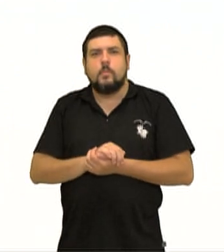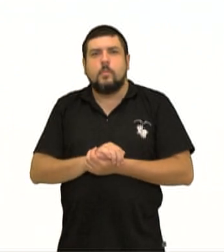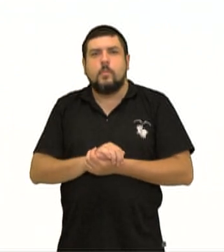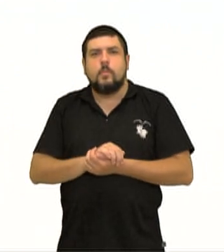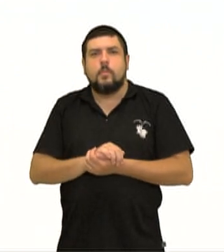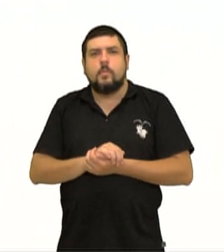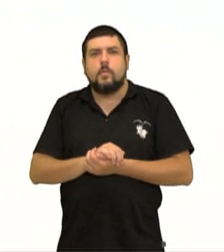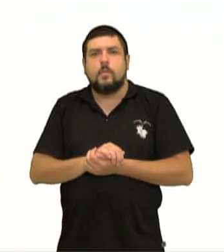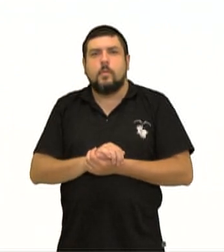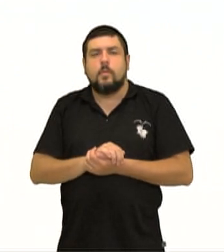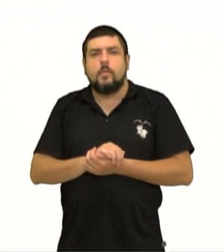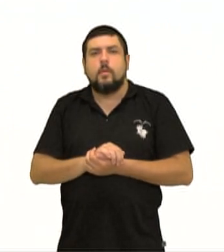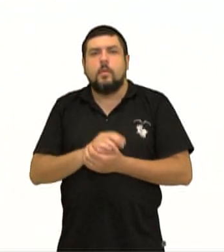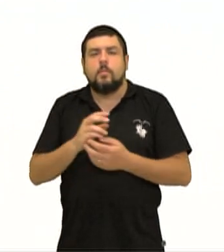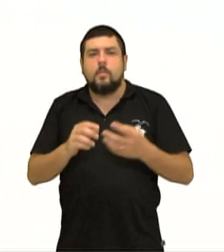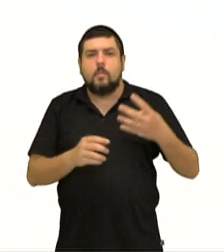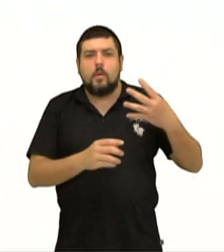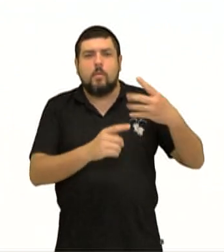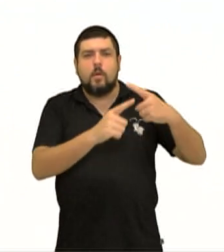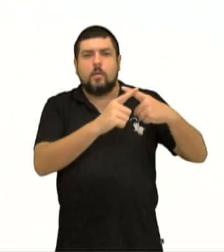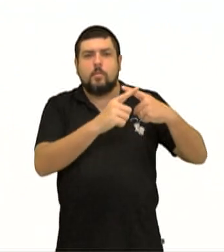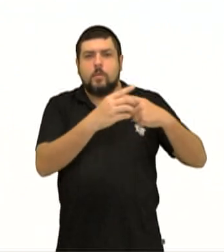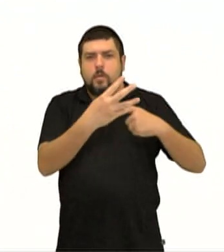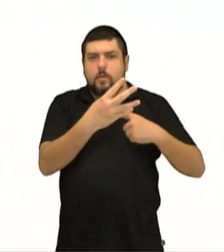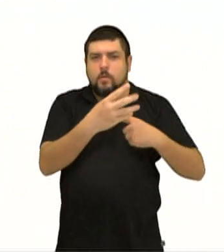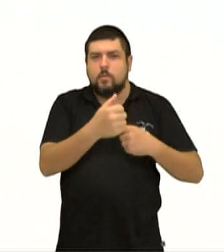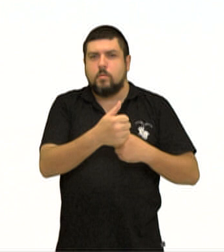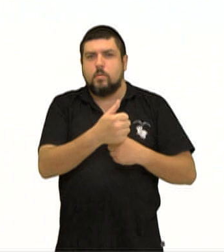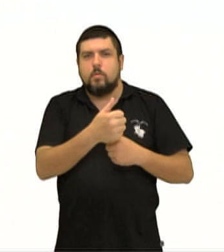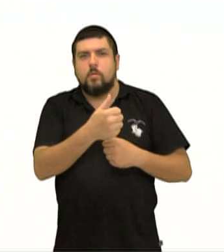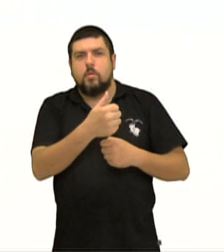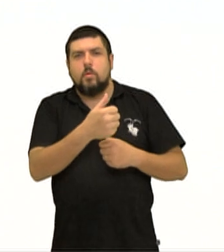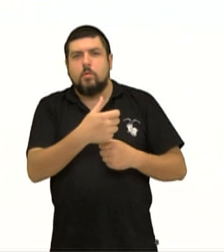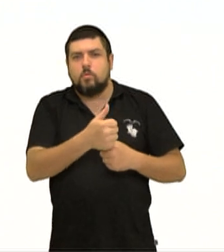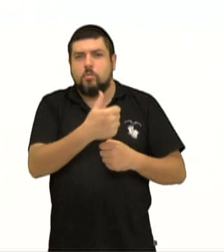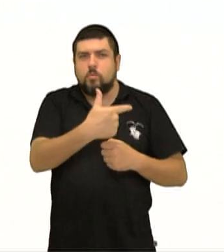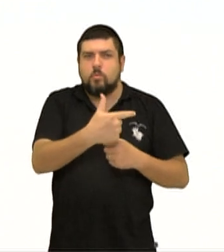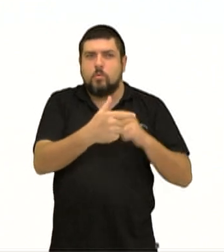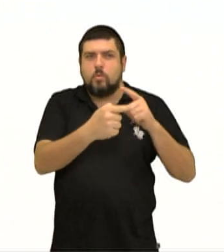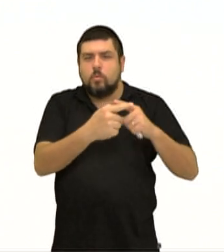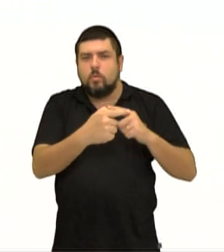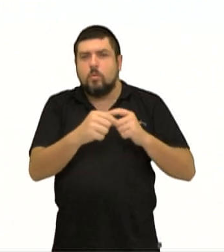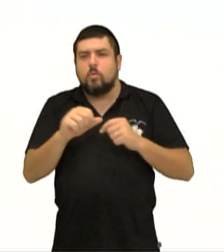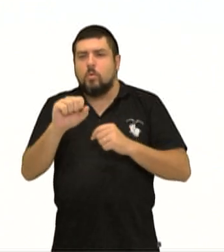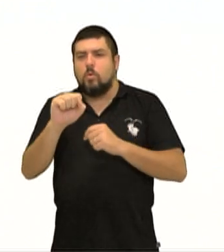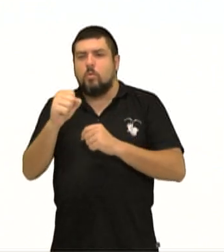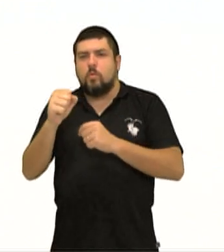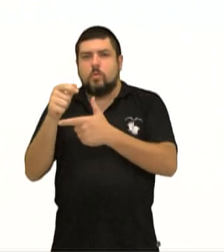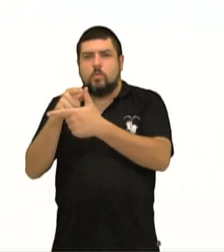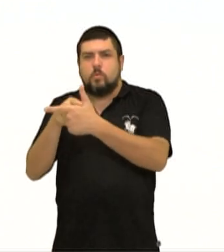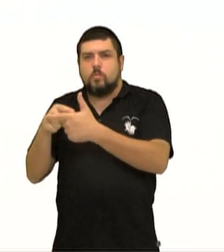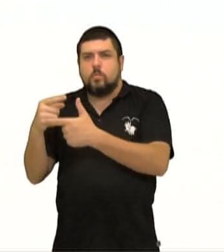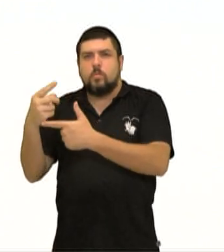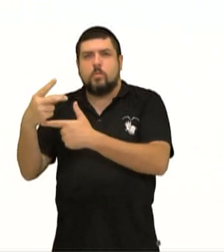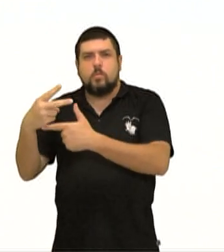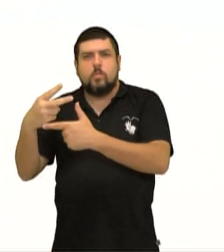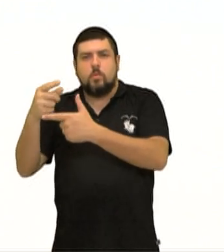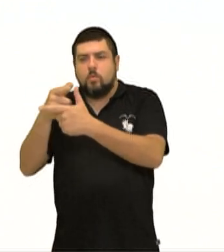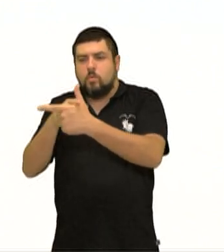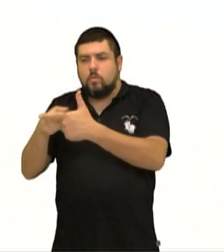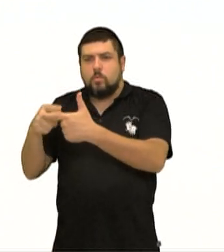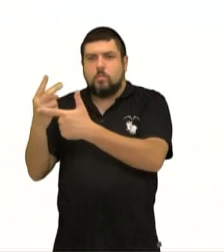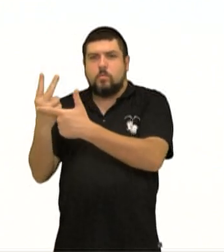3, 12, 8 dividido por 2, 4. Então, sobrou a soma e a